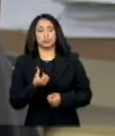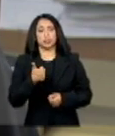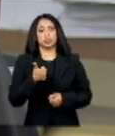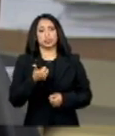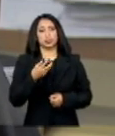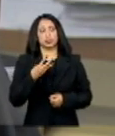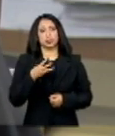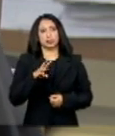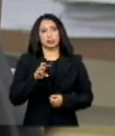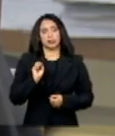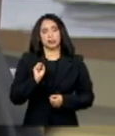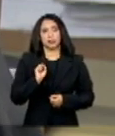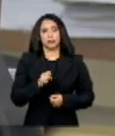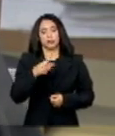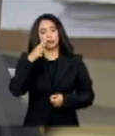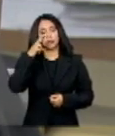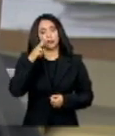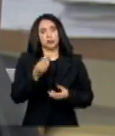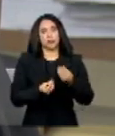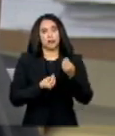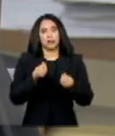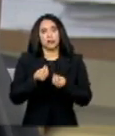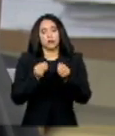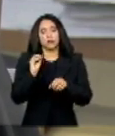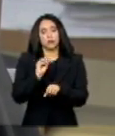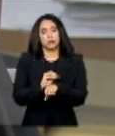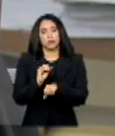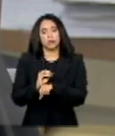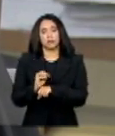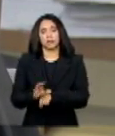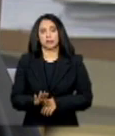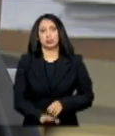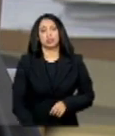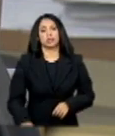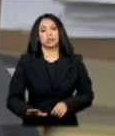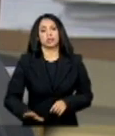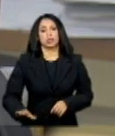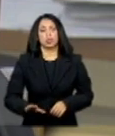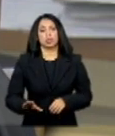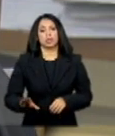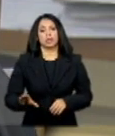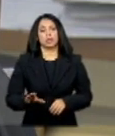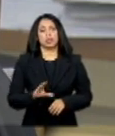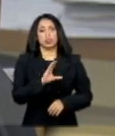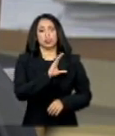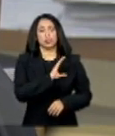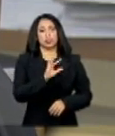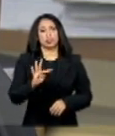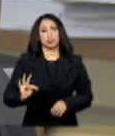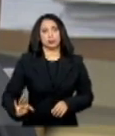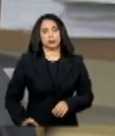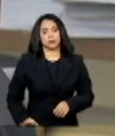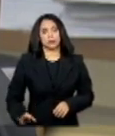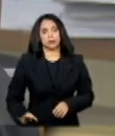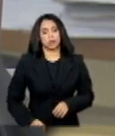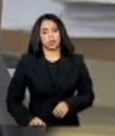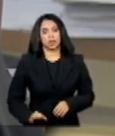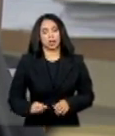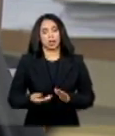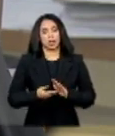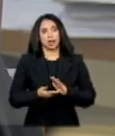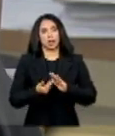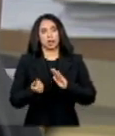trata do atendimento da criança infratora o conselho tutelar violam a inafastabilidade da